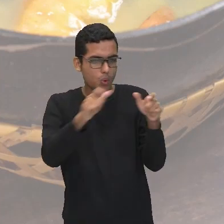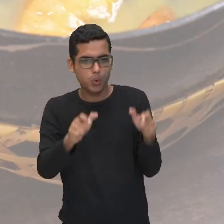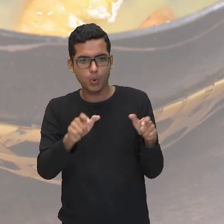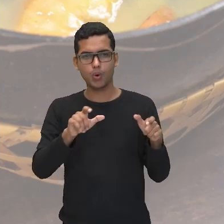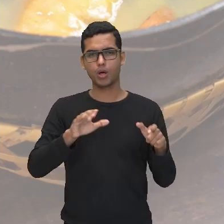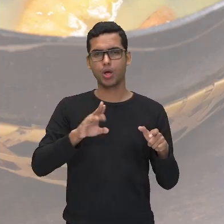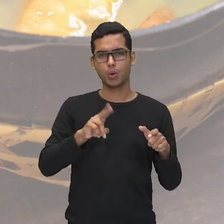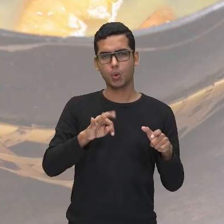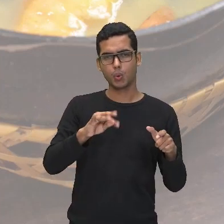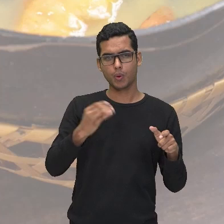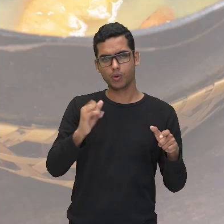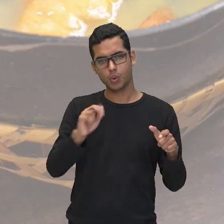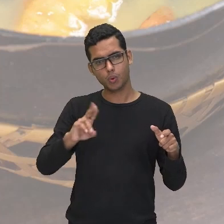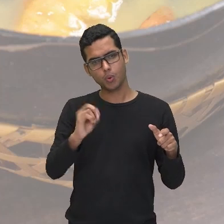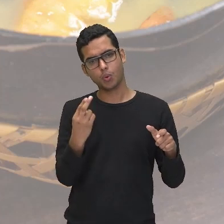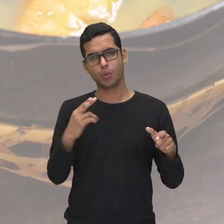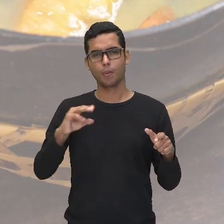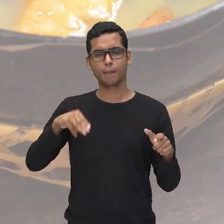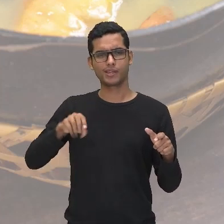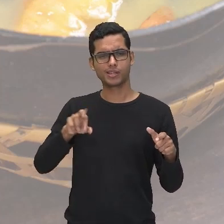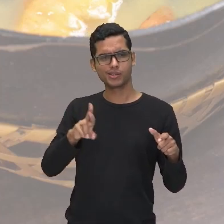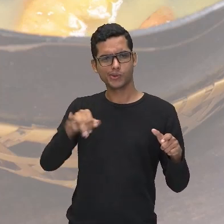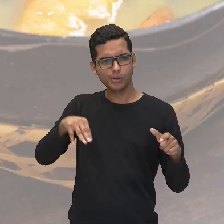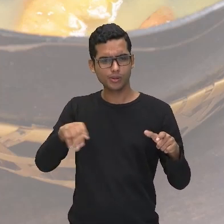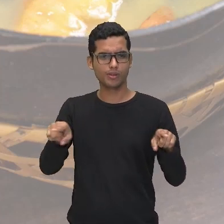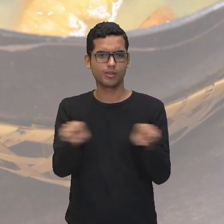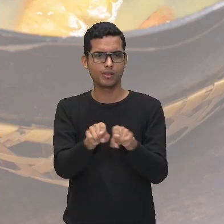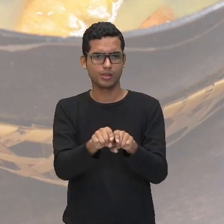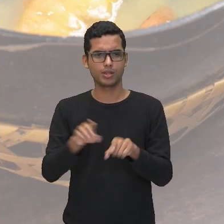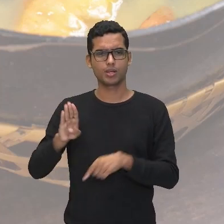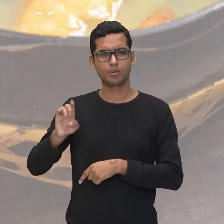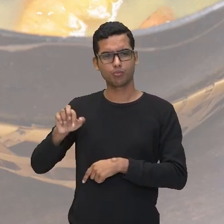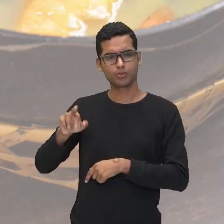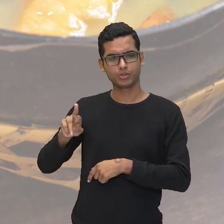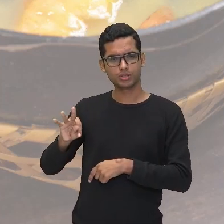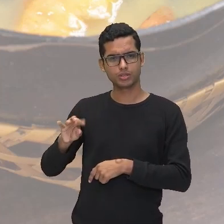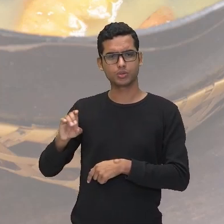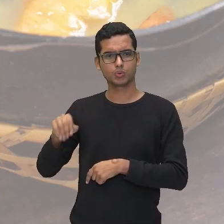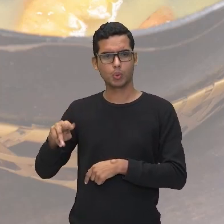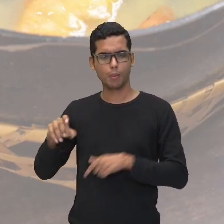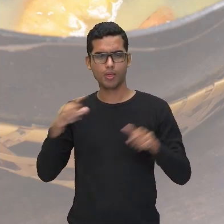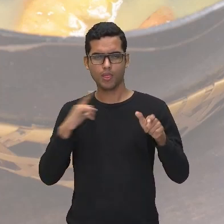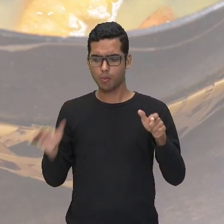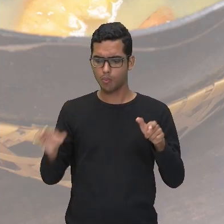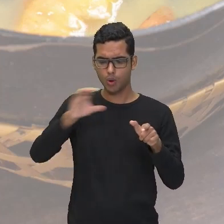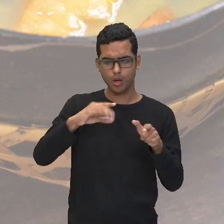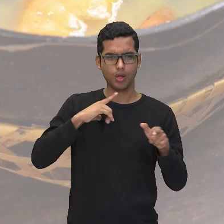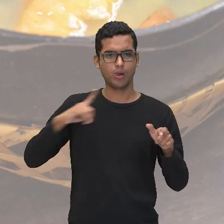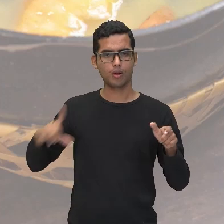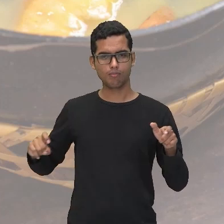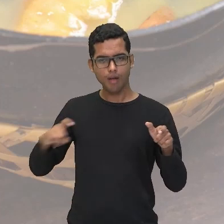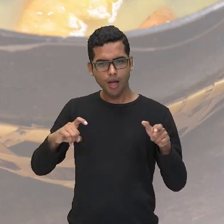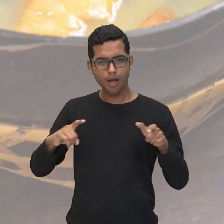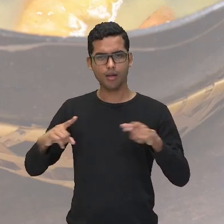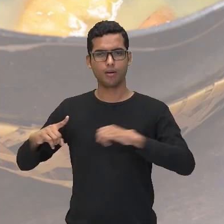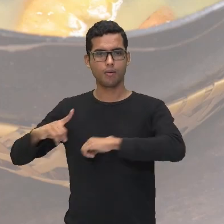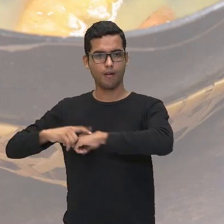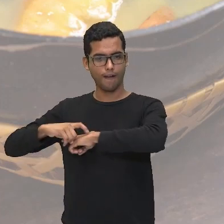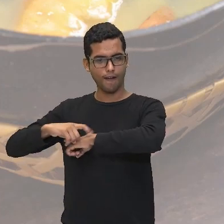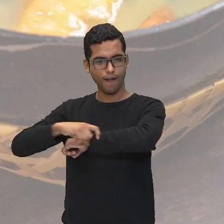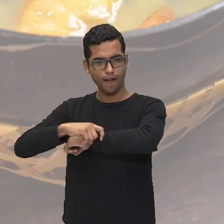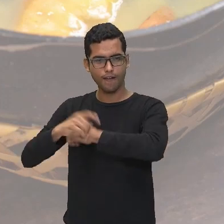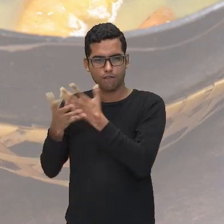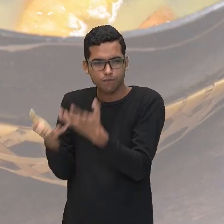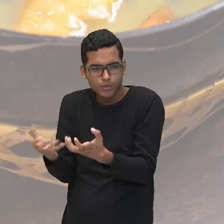ou numa cuia mirim, burnida de cumatê, camarões secos com casca, folhas de